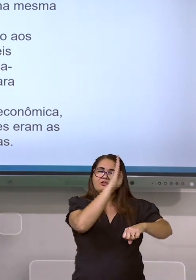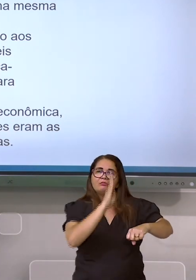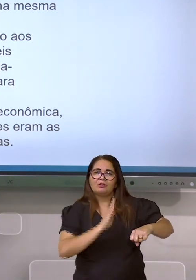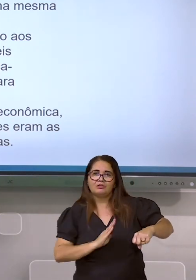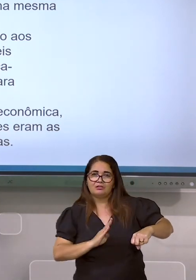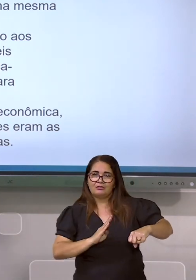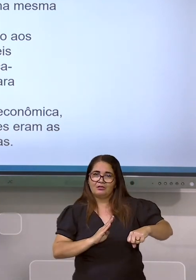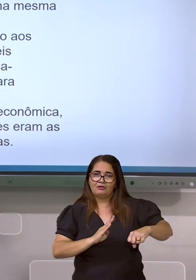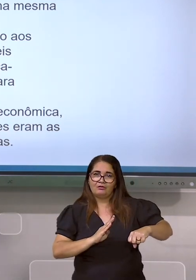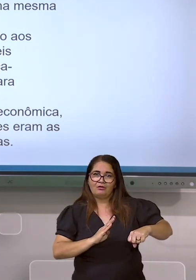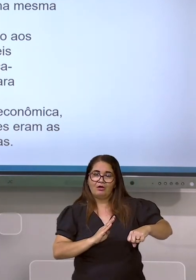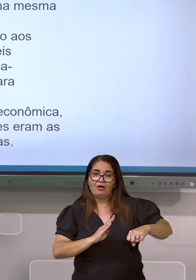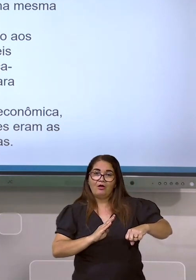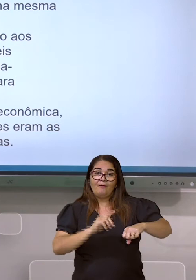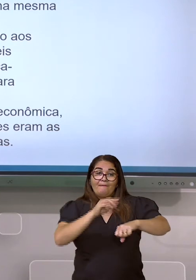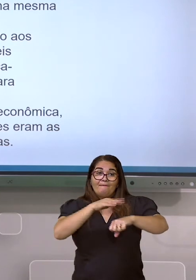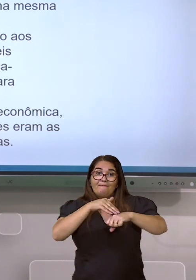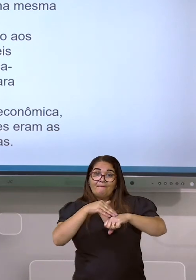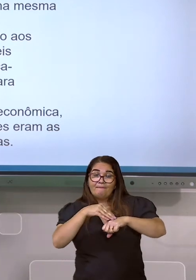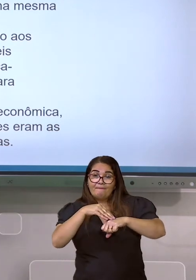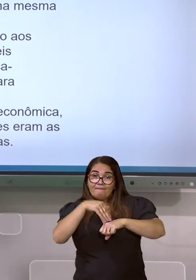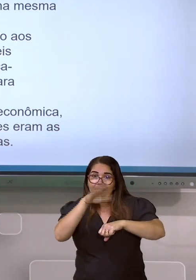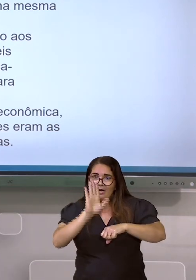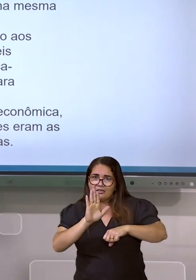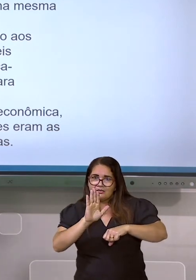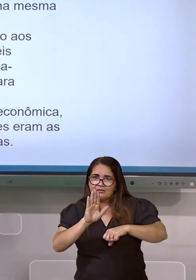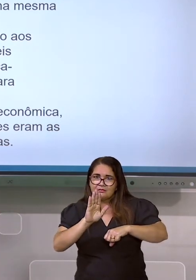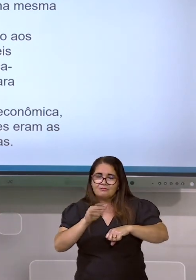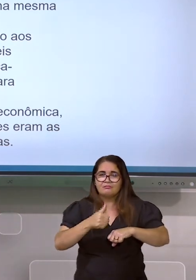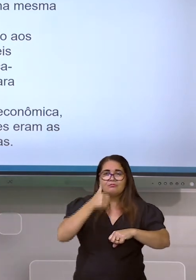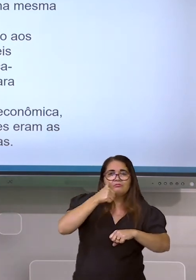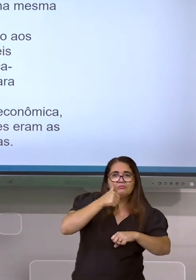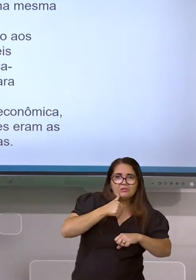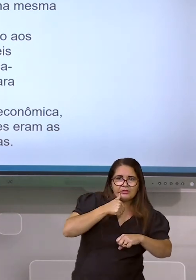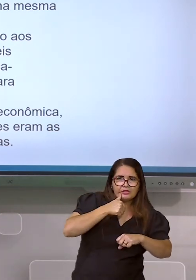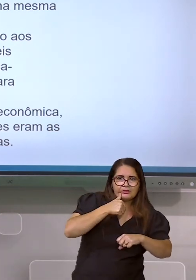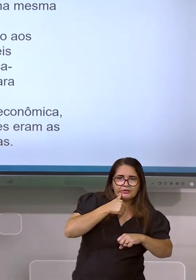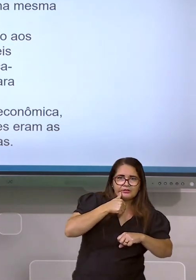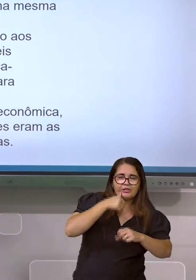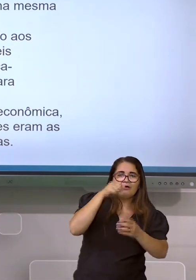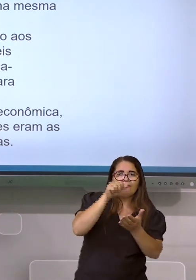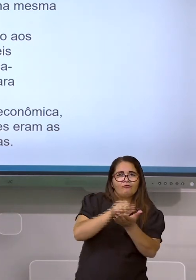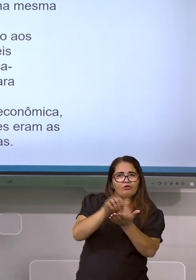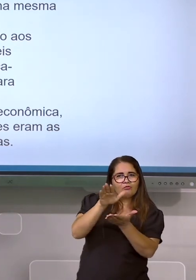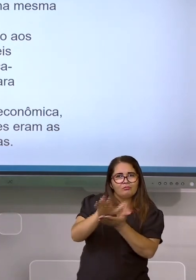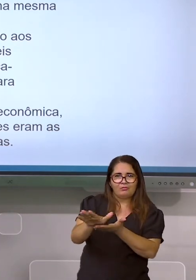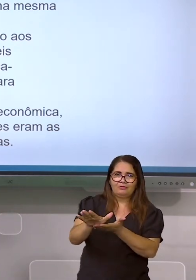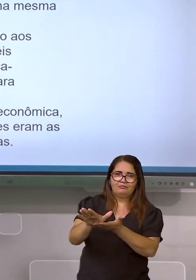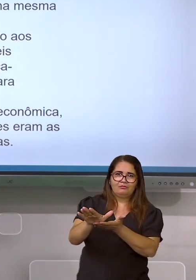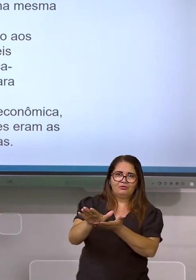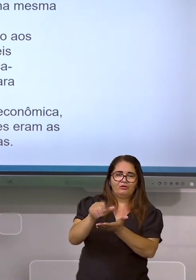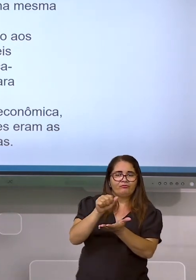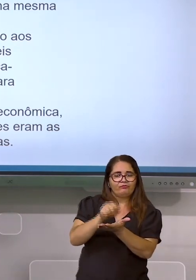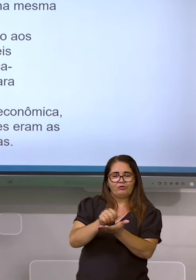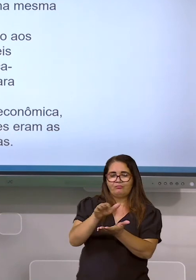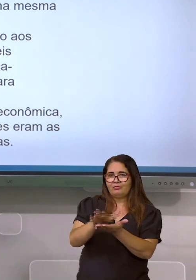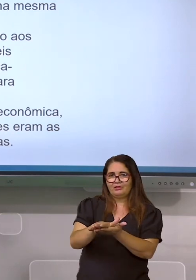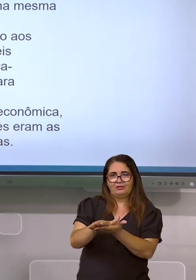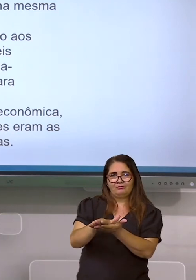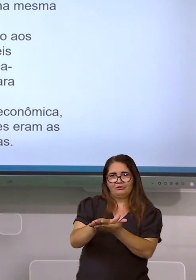que foram colocadas para fora. Então, entender o mercado de trabalho exige um pouco